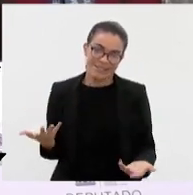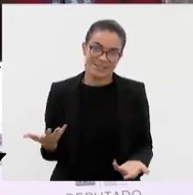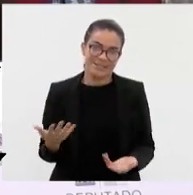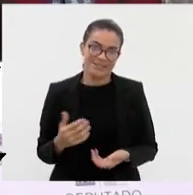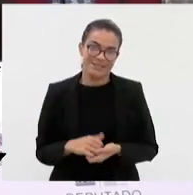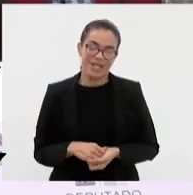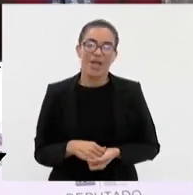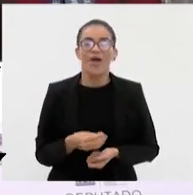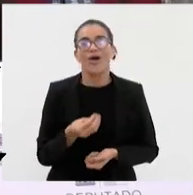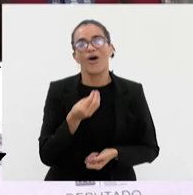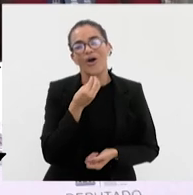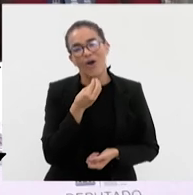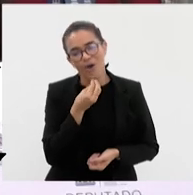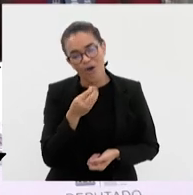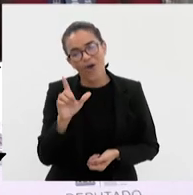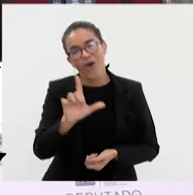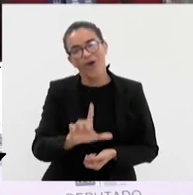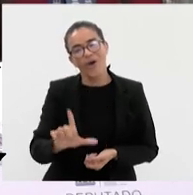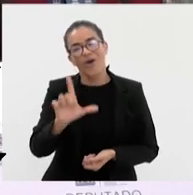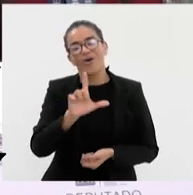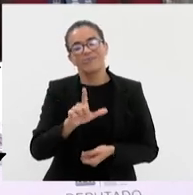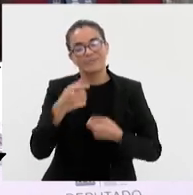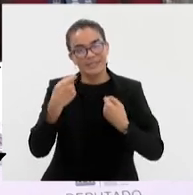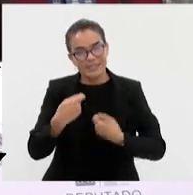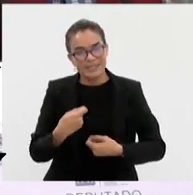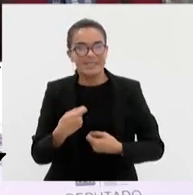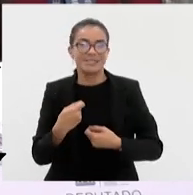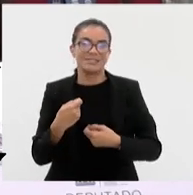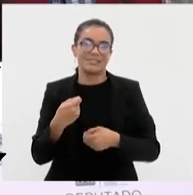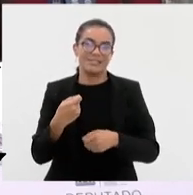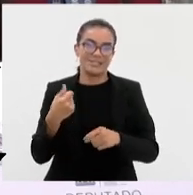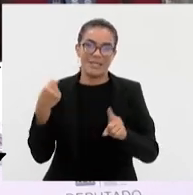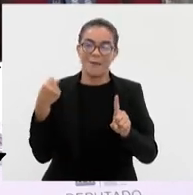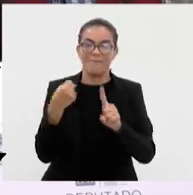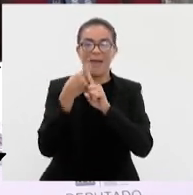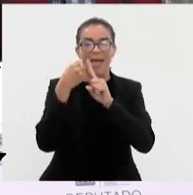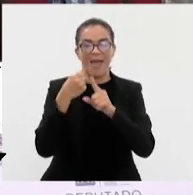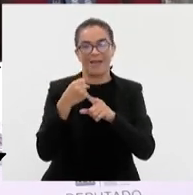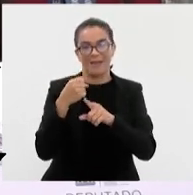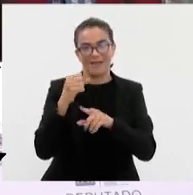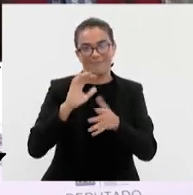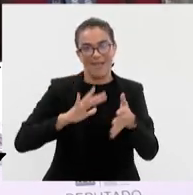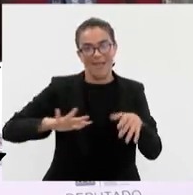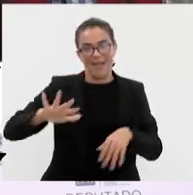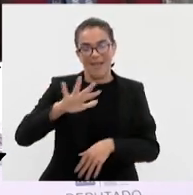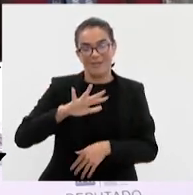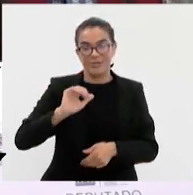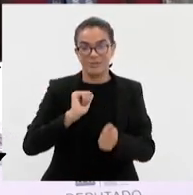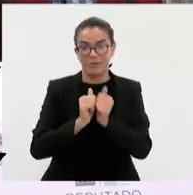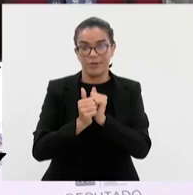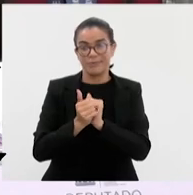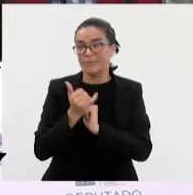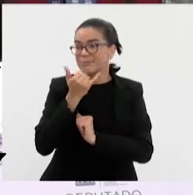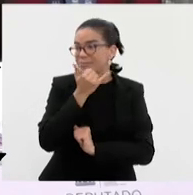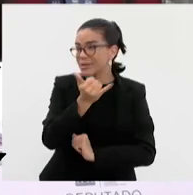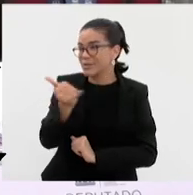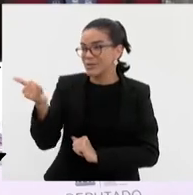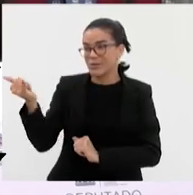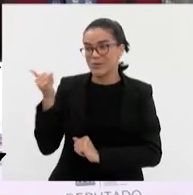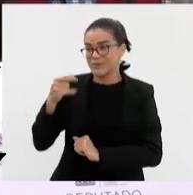É lógico que tem que incluir. Mas, e aí, me perdoe a pauta da esquerda. E é isso que, para mim, me